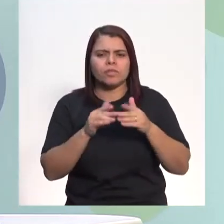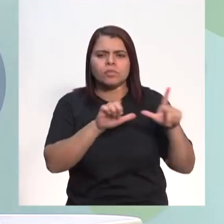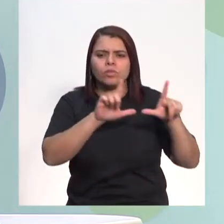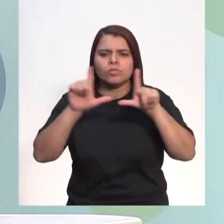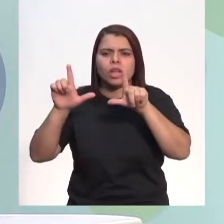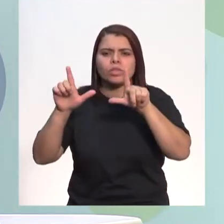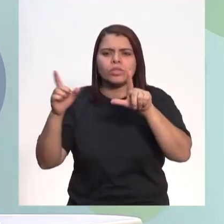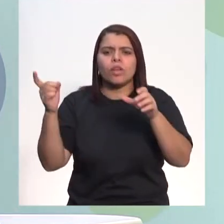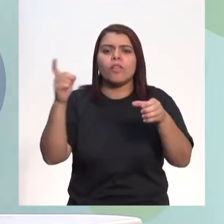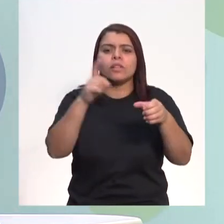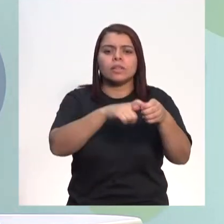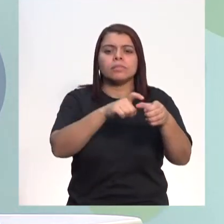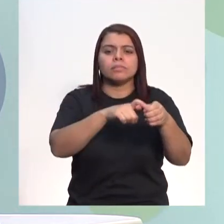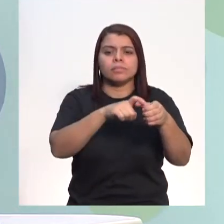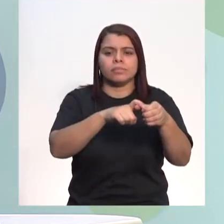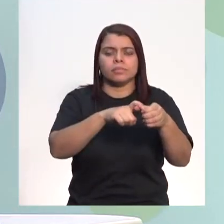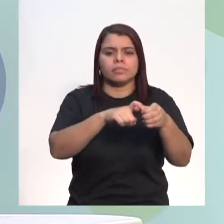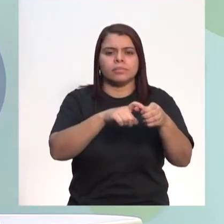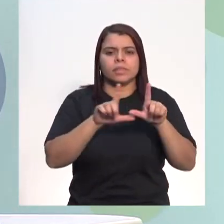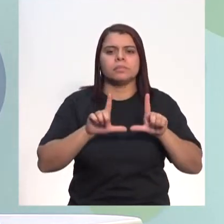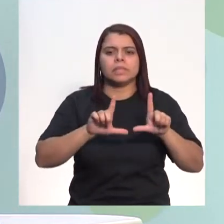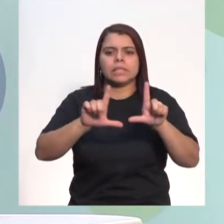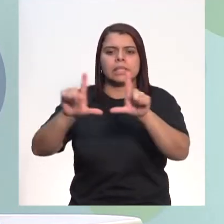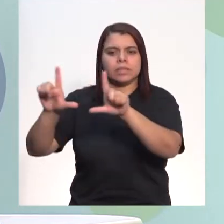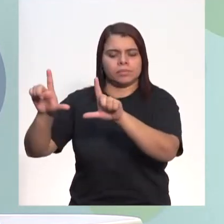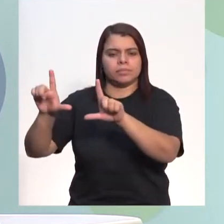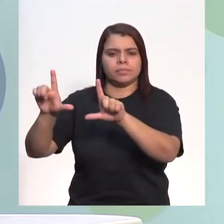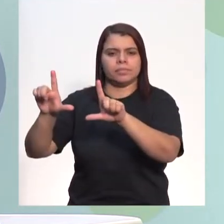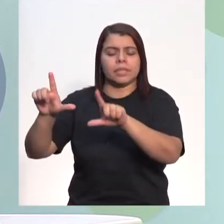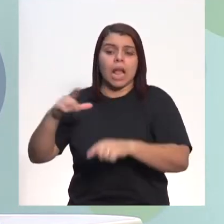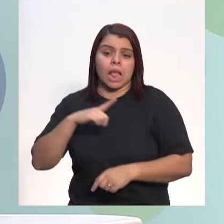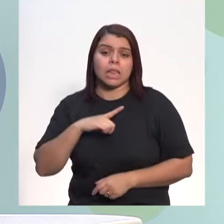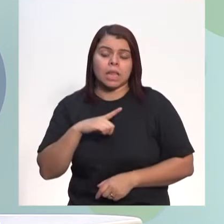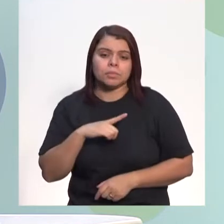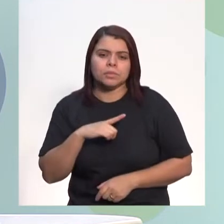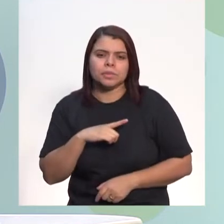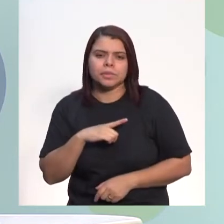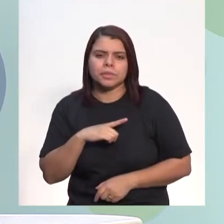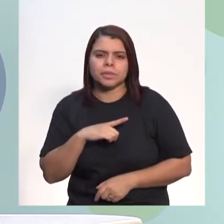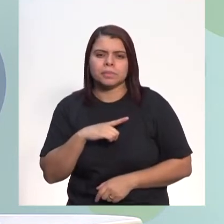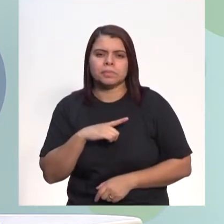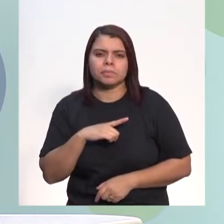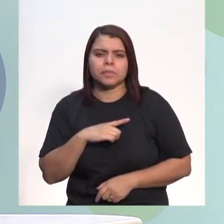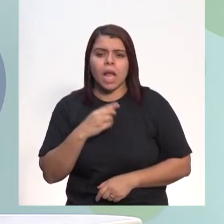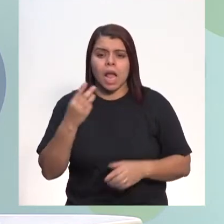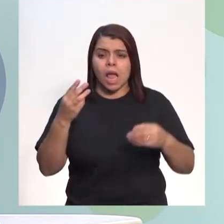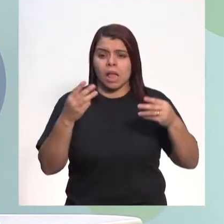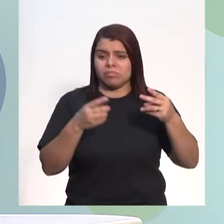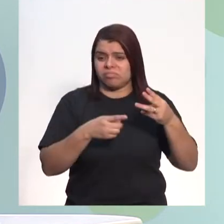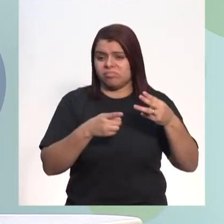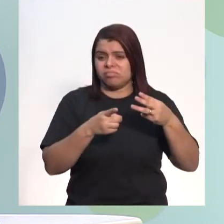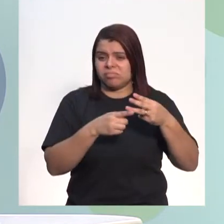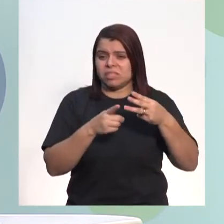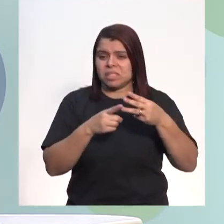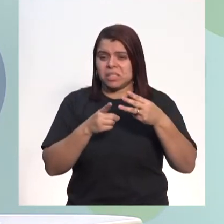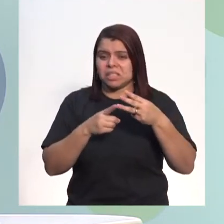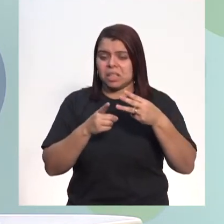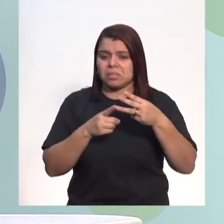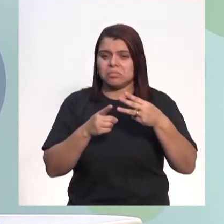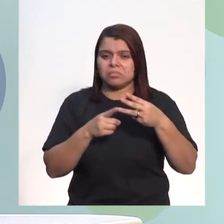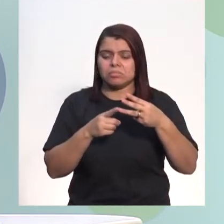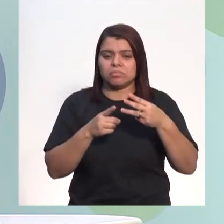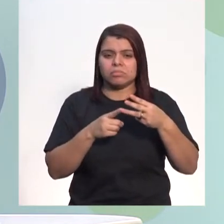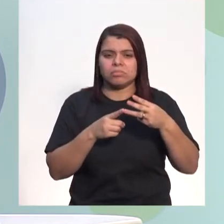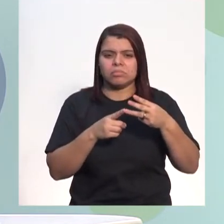slide da apresentação. Nós temos aí o terceiro item, que é